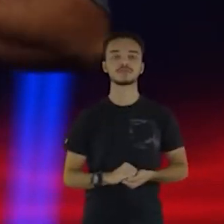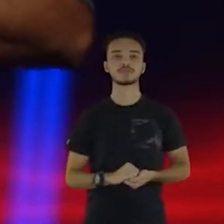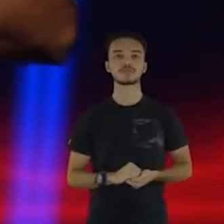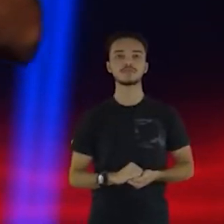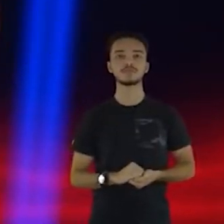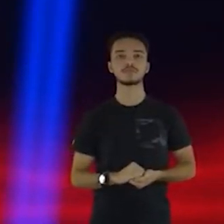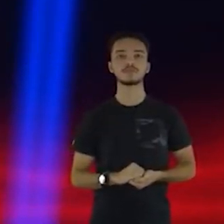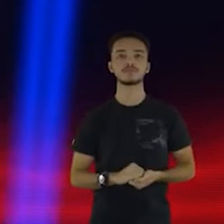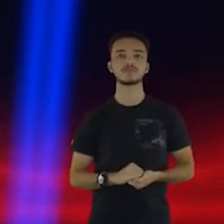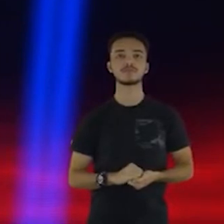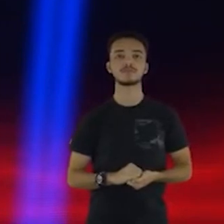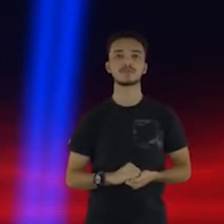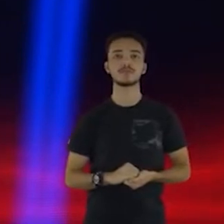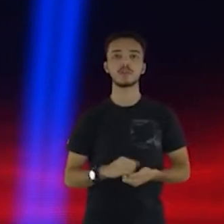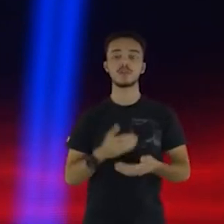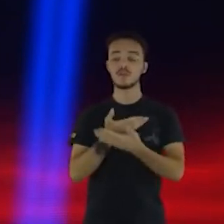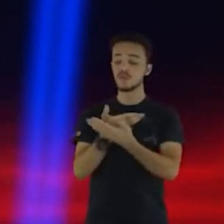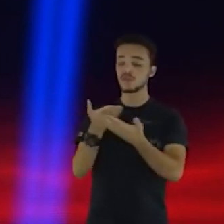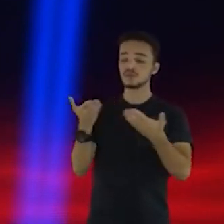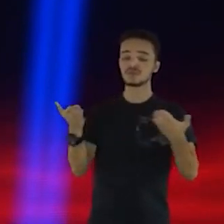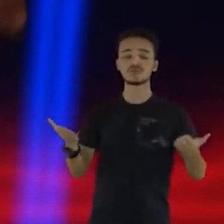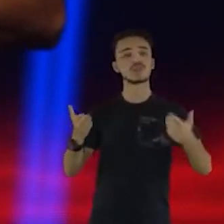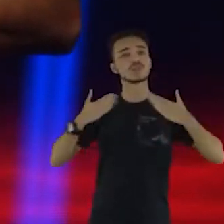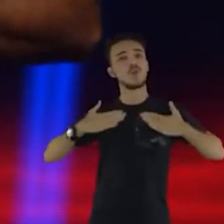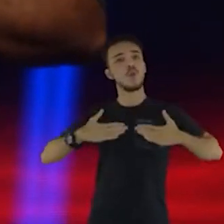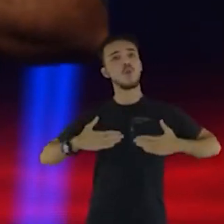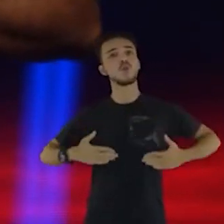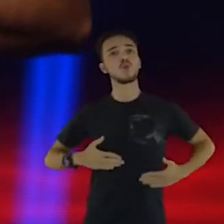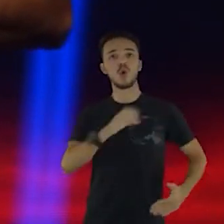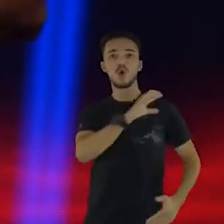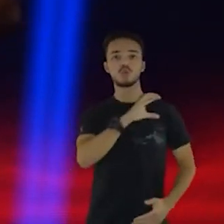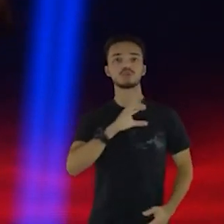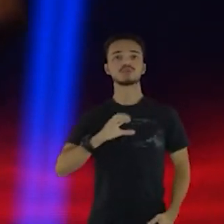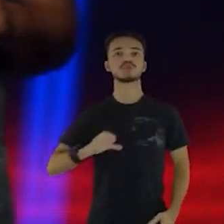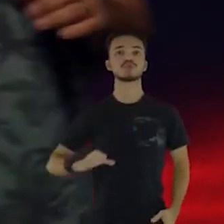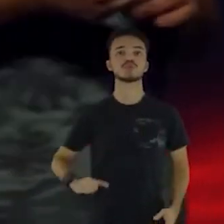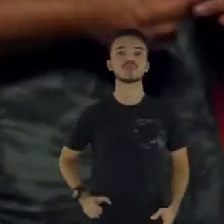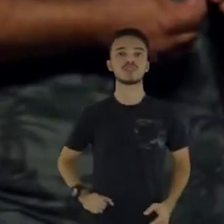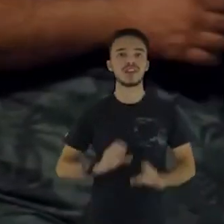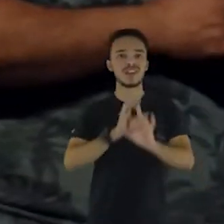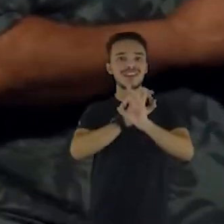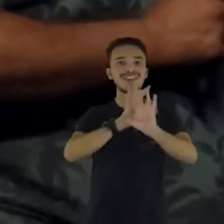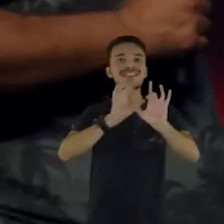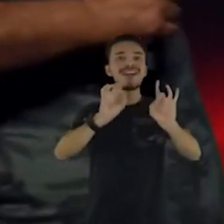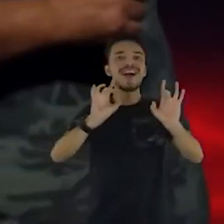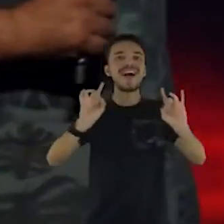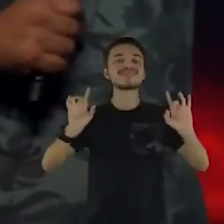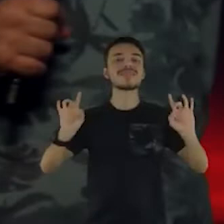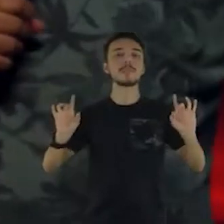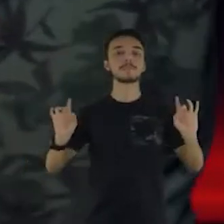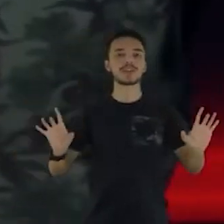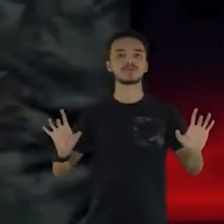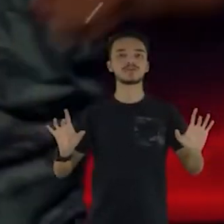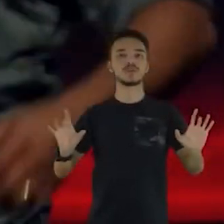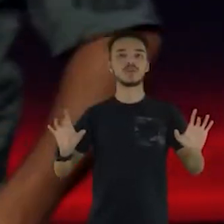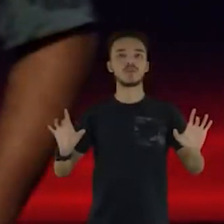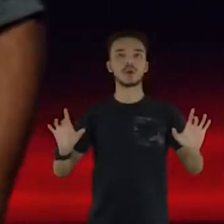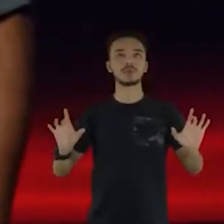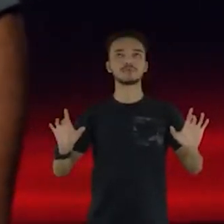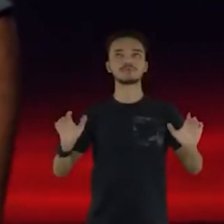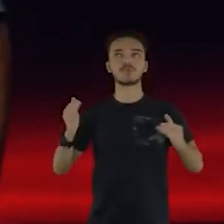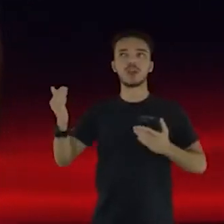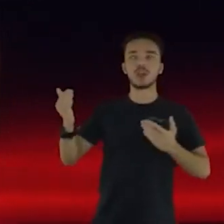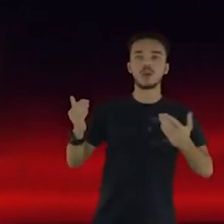Ora, vocês são o corpo de Cristo, e cada um de vocês individualmente é membro desse corpo.